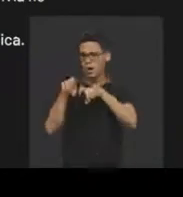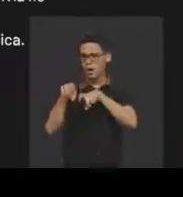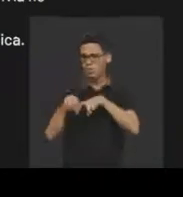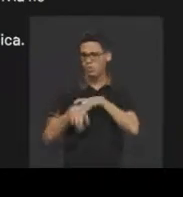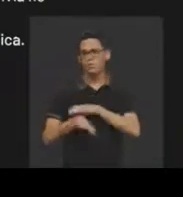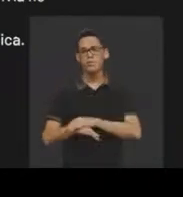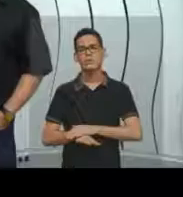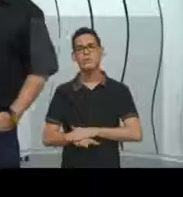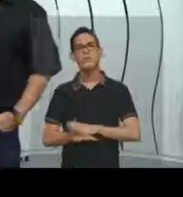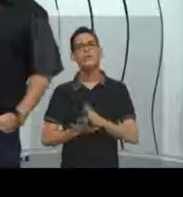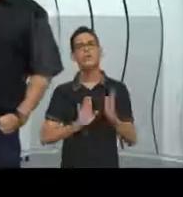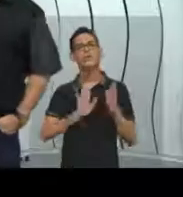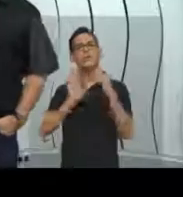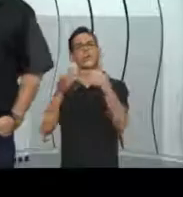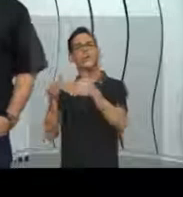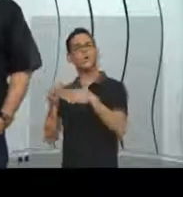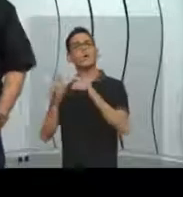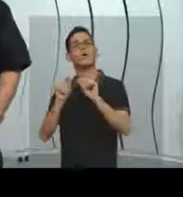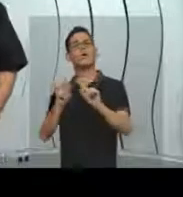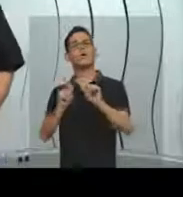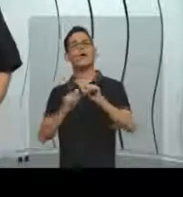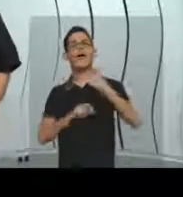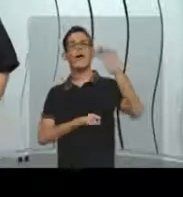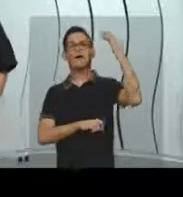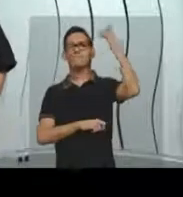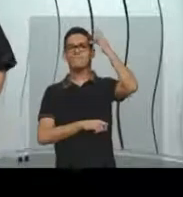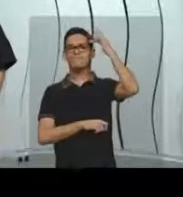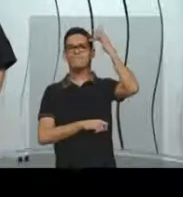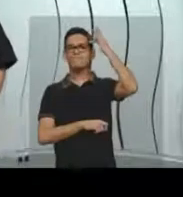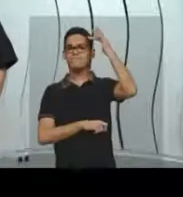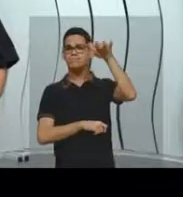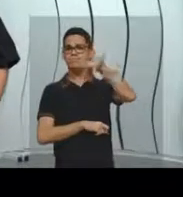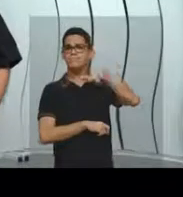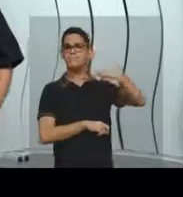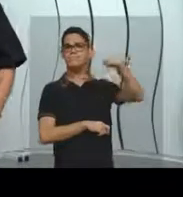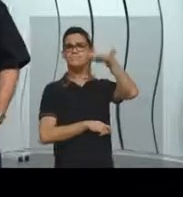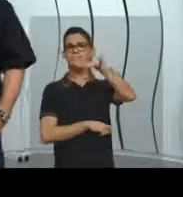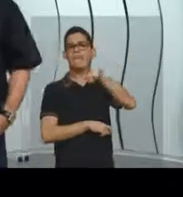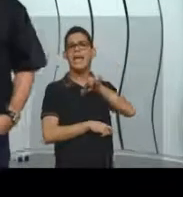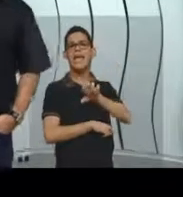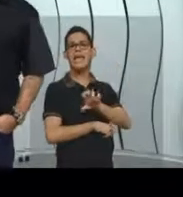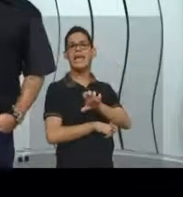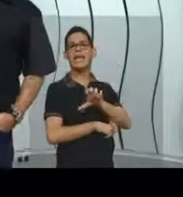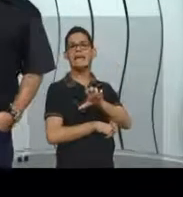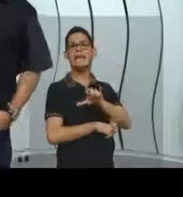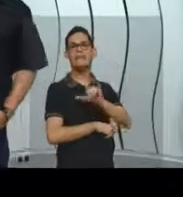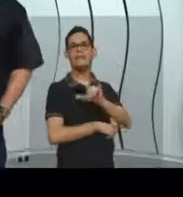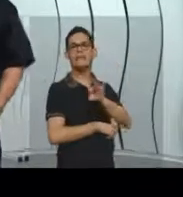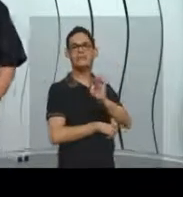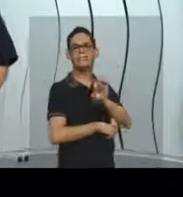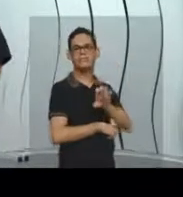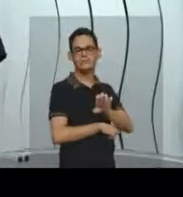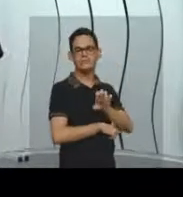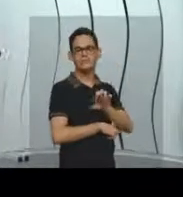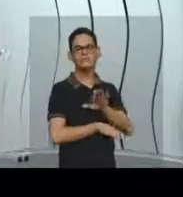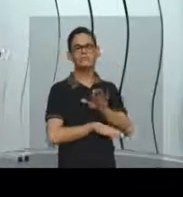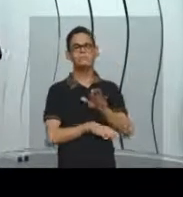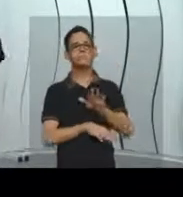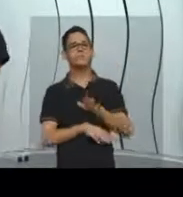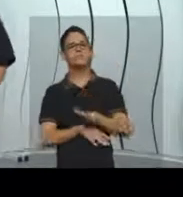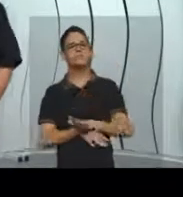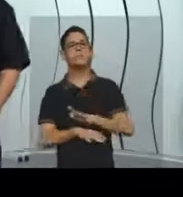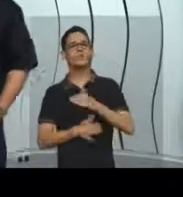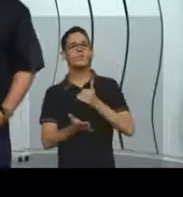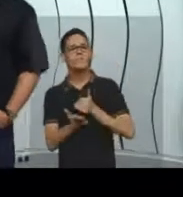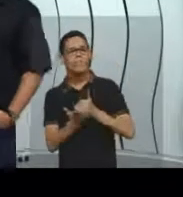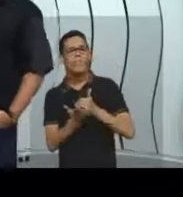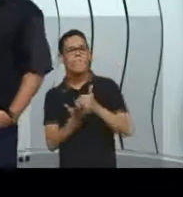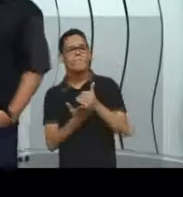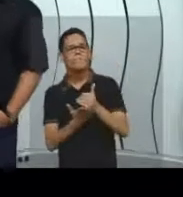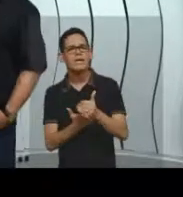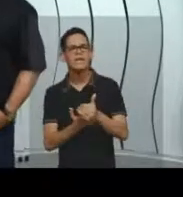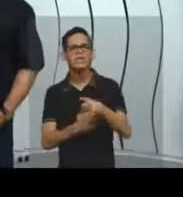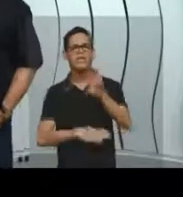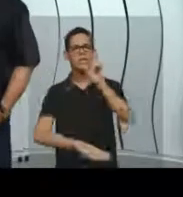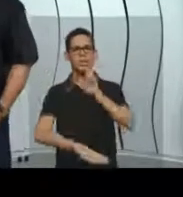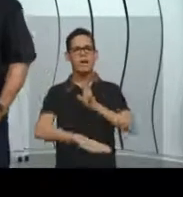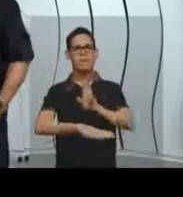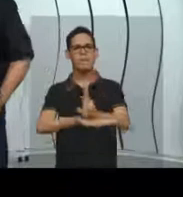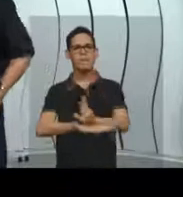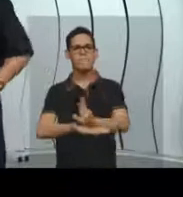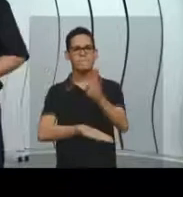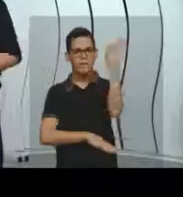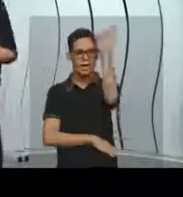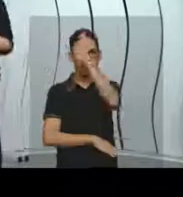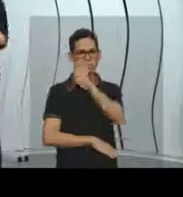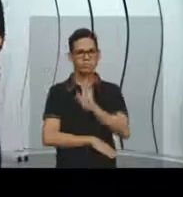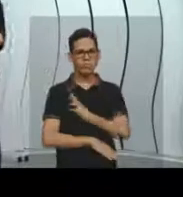sobre a questão da elite política. Nas primeiras décadas da República Brasileira, né, o